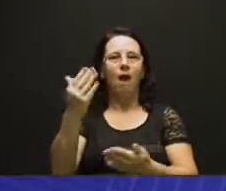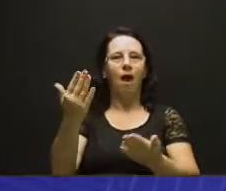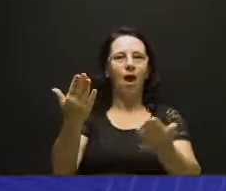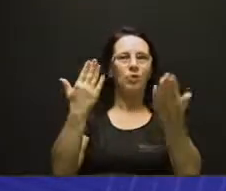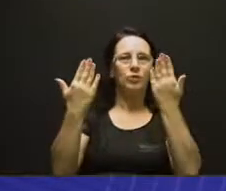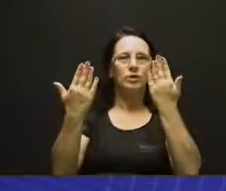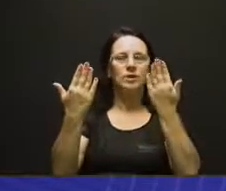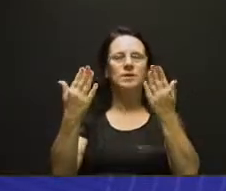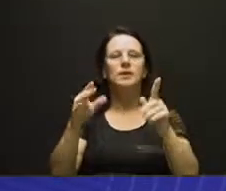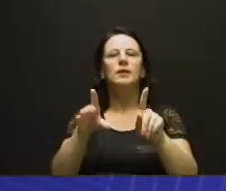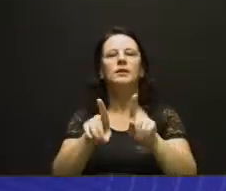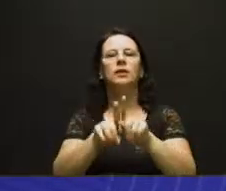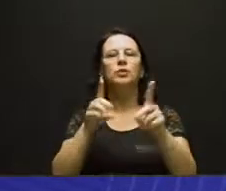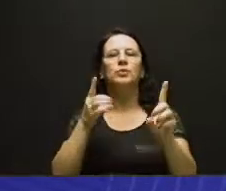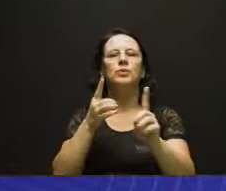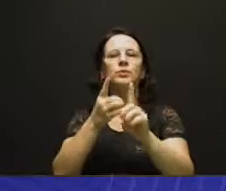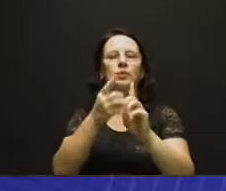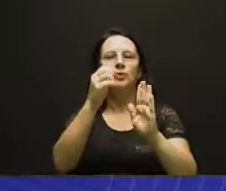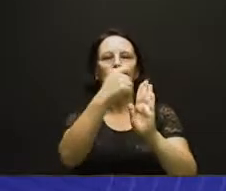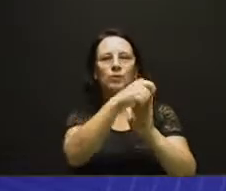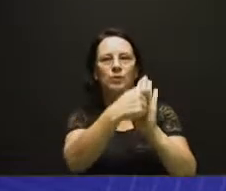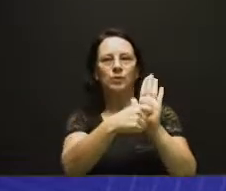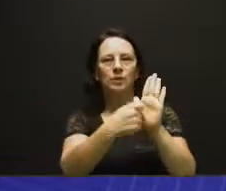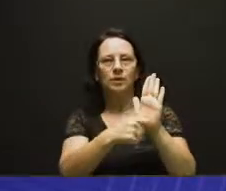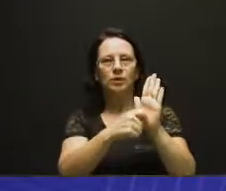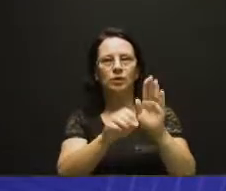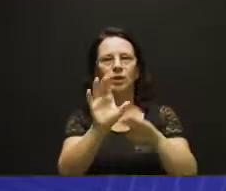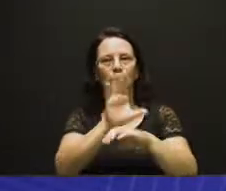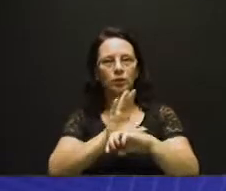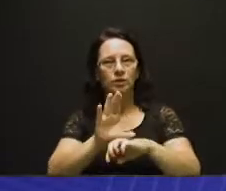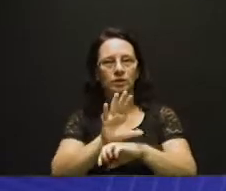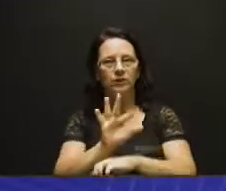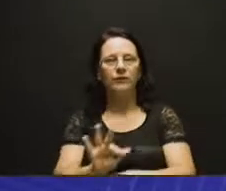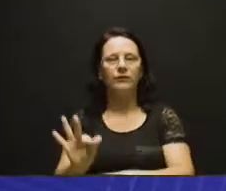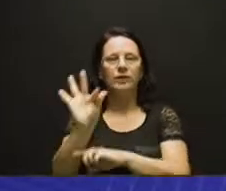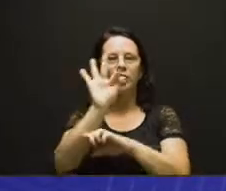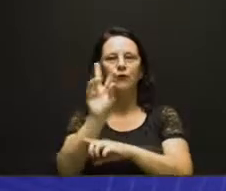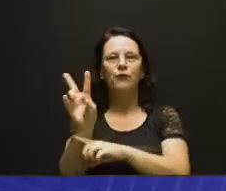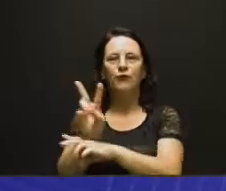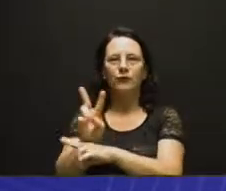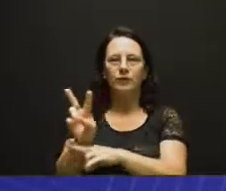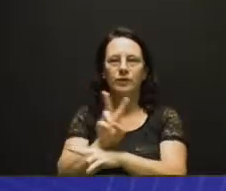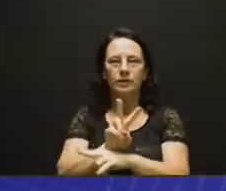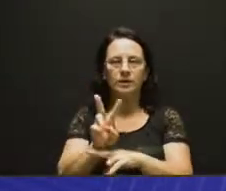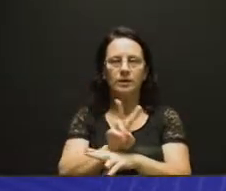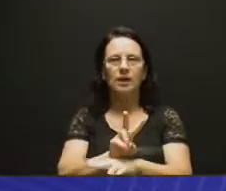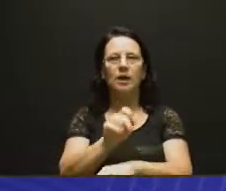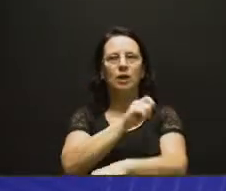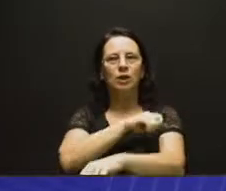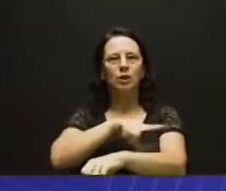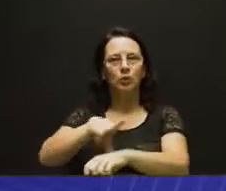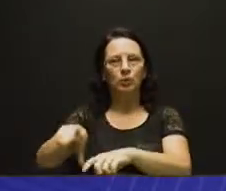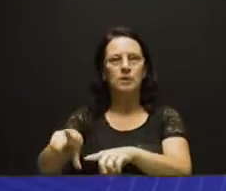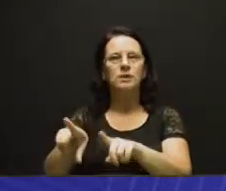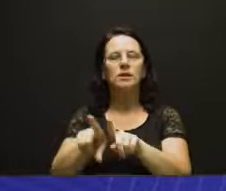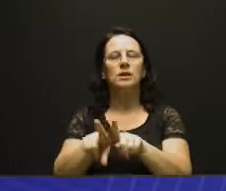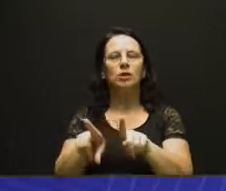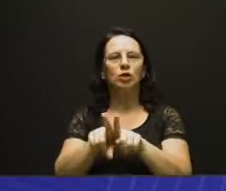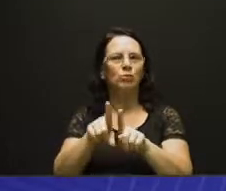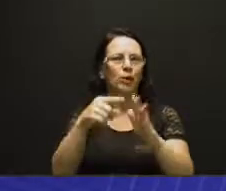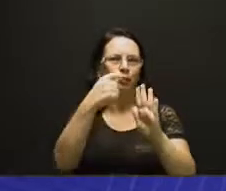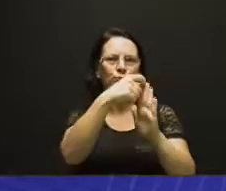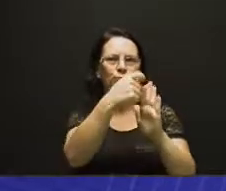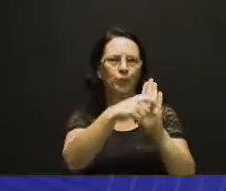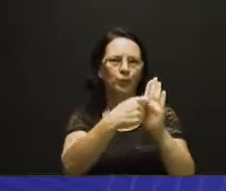de encontro com a redação da constituição federal no sentido de fiscalizar a educação e outros aspectos